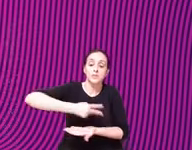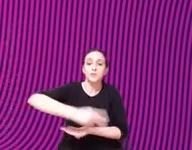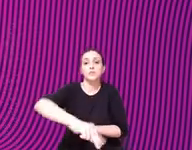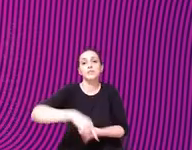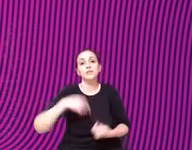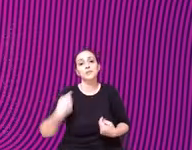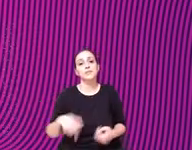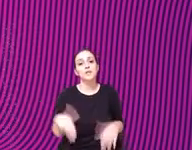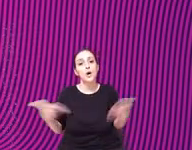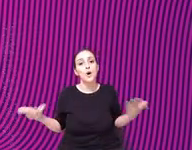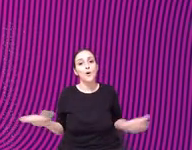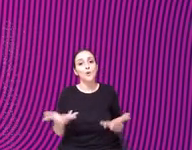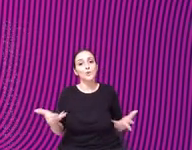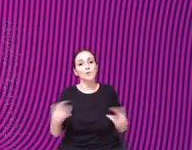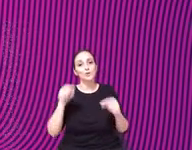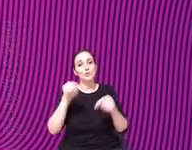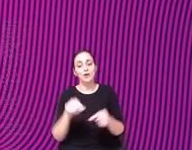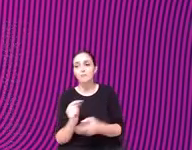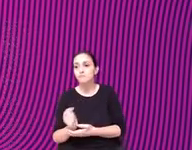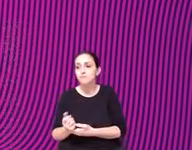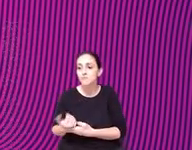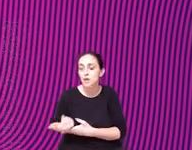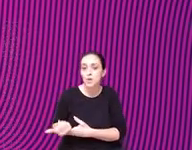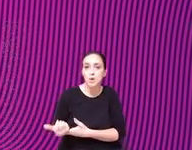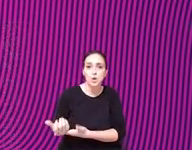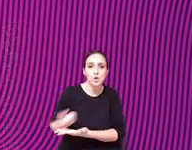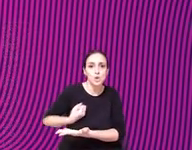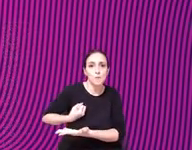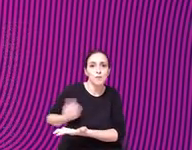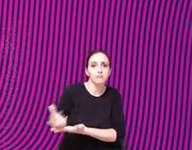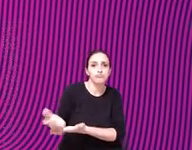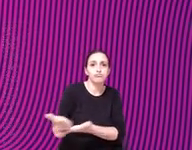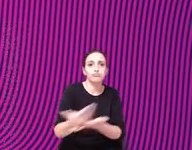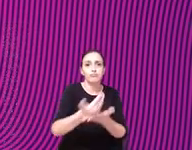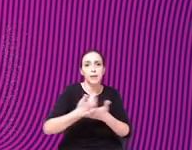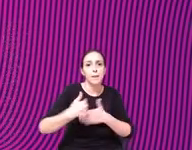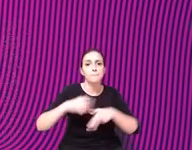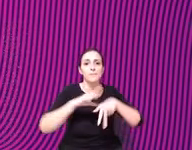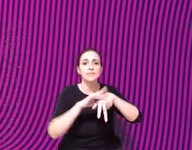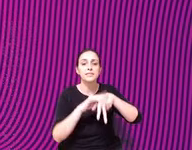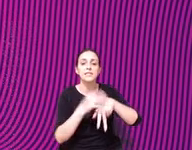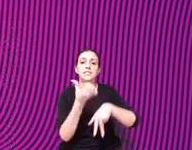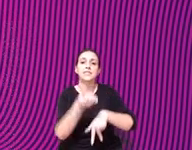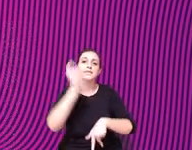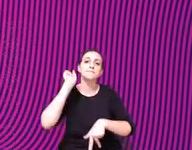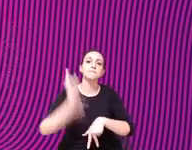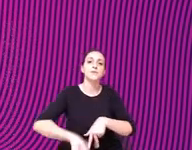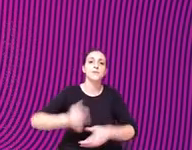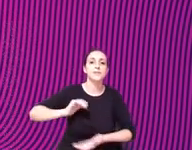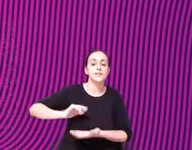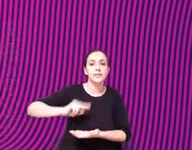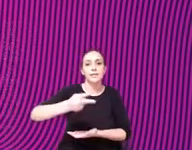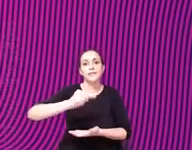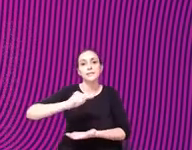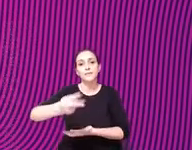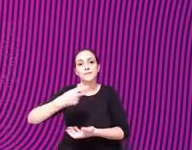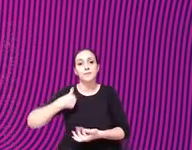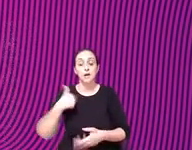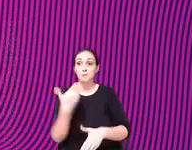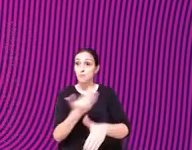Hoje, quem segura o número de pacientes é a mortalidade. Nós fazemos 6 mil transplantes e